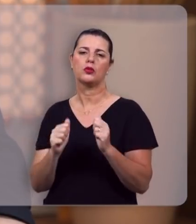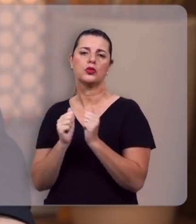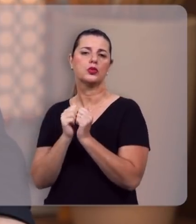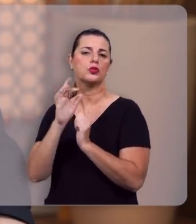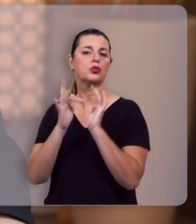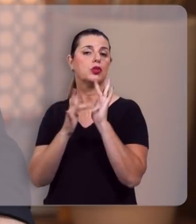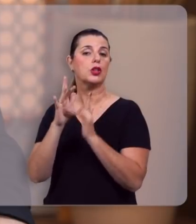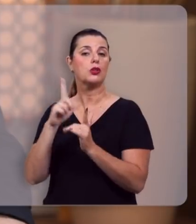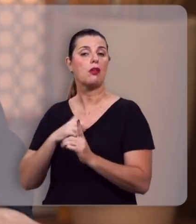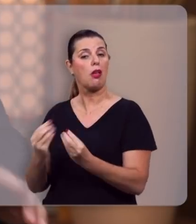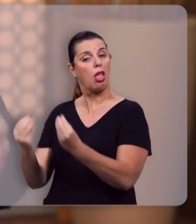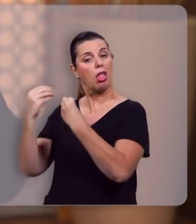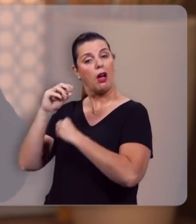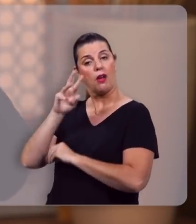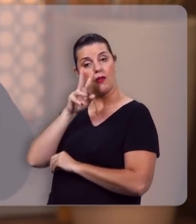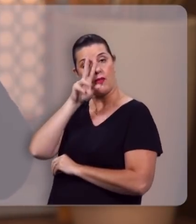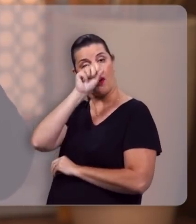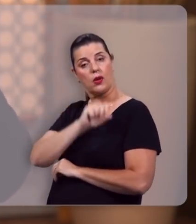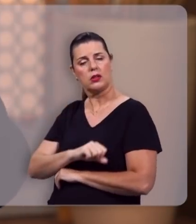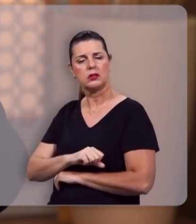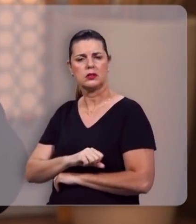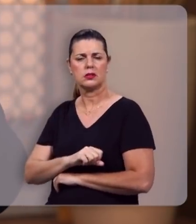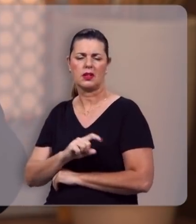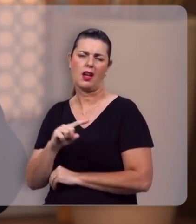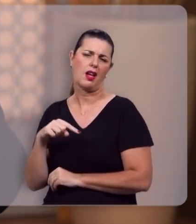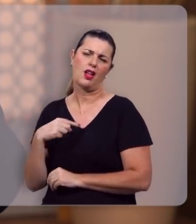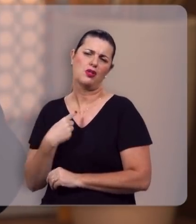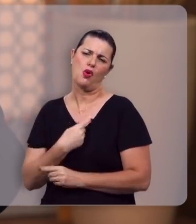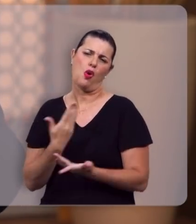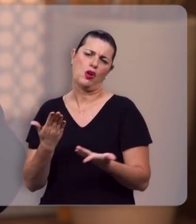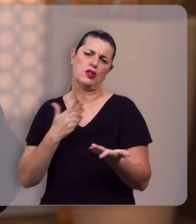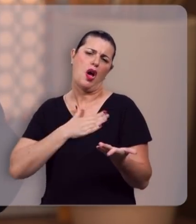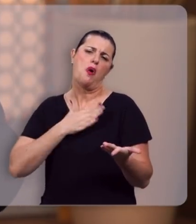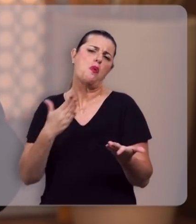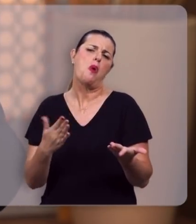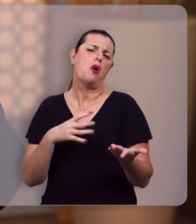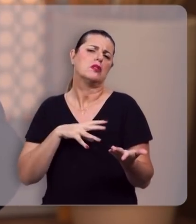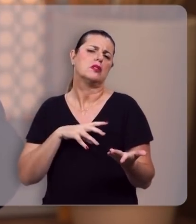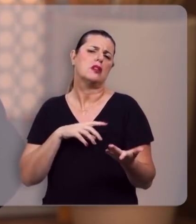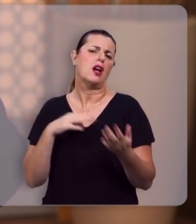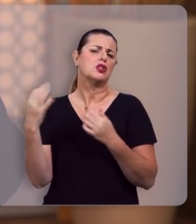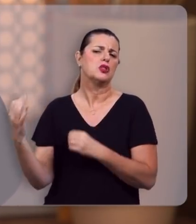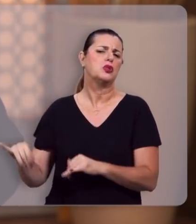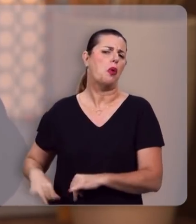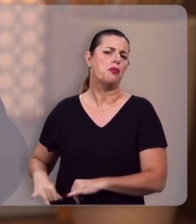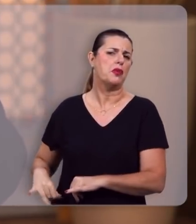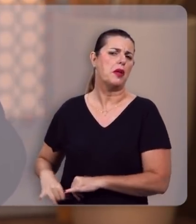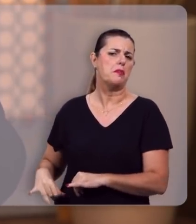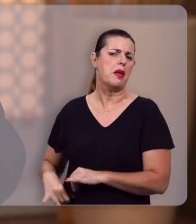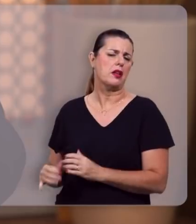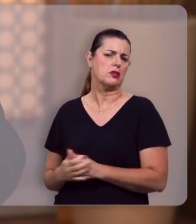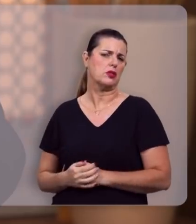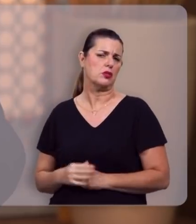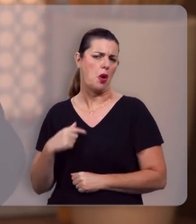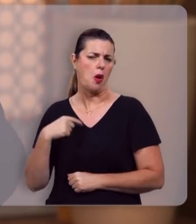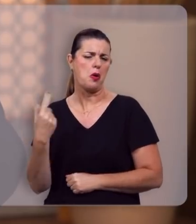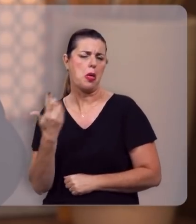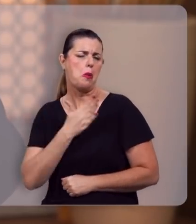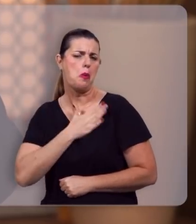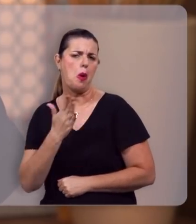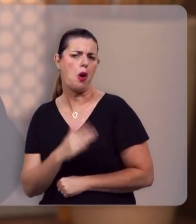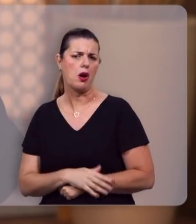que me fortalece. É claro que nenhum de nós vai ser masoquista e vai procurar o sofrimento para a sua